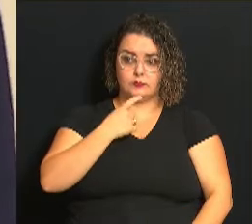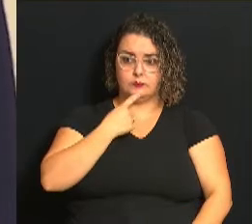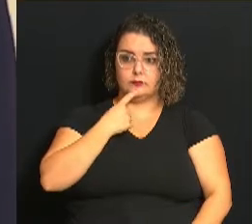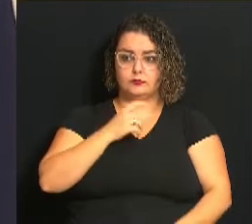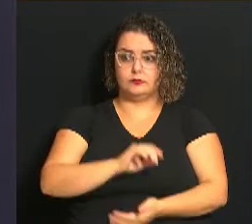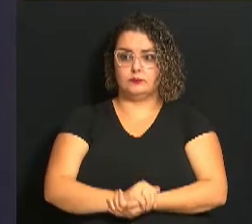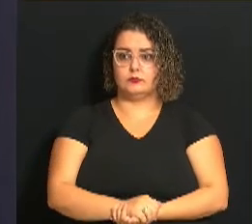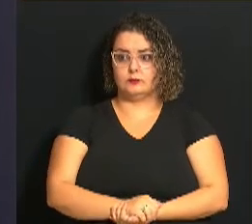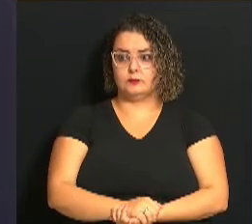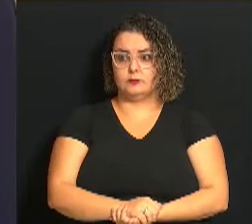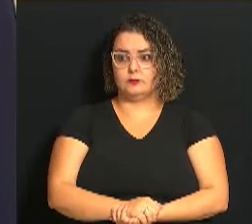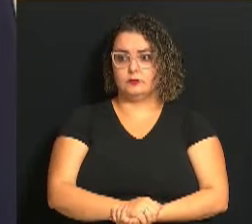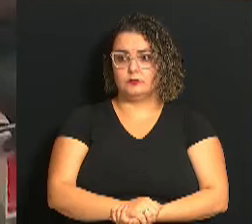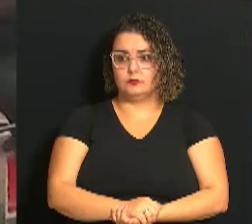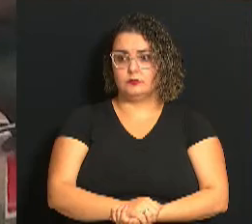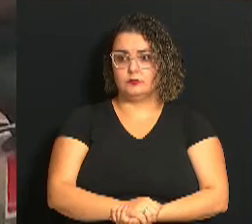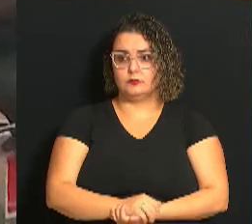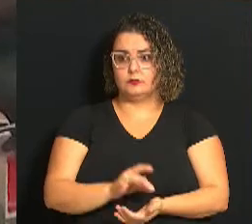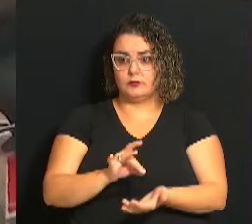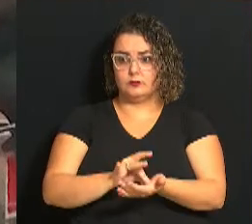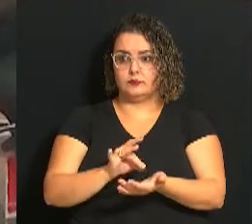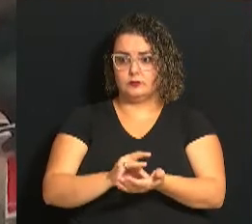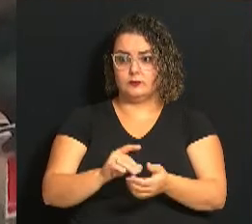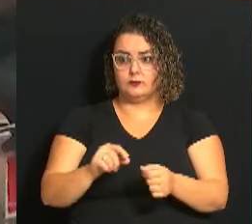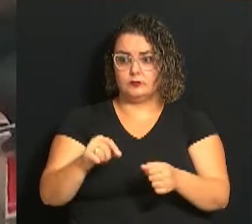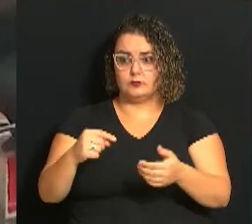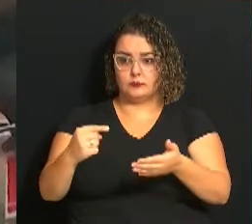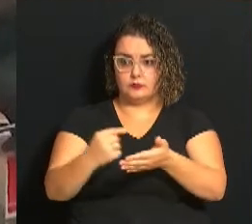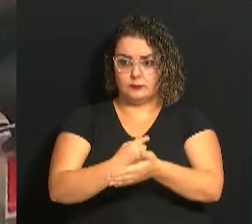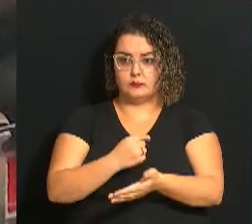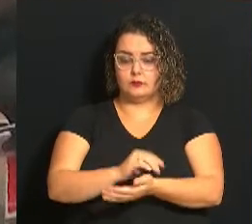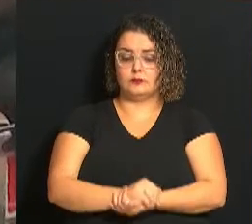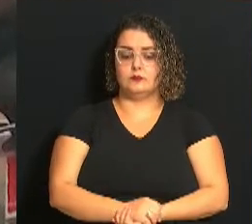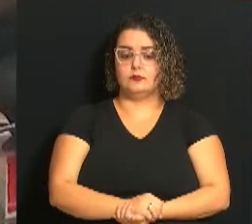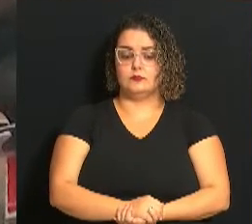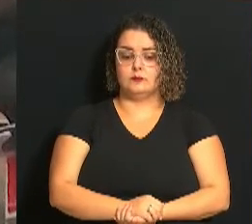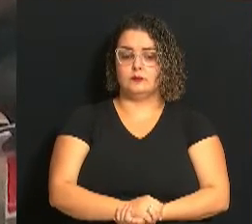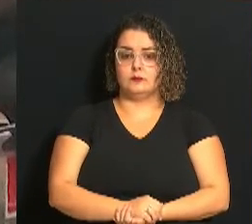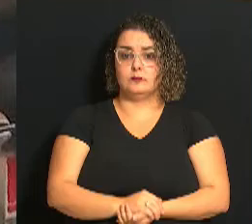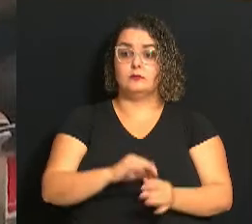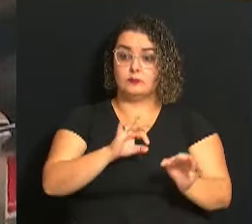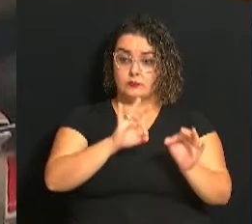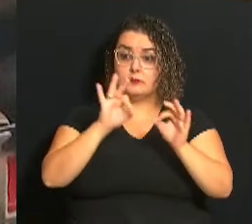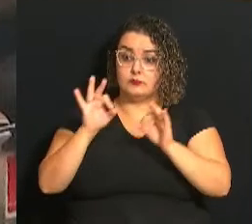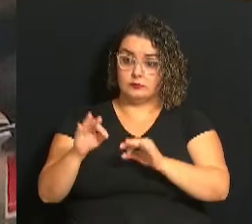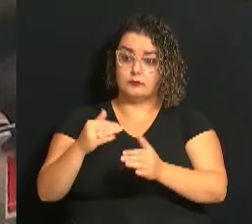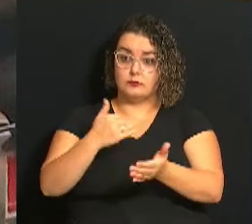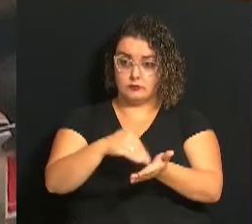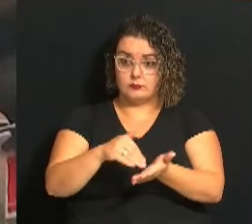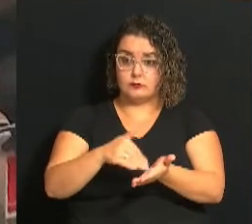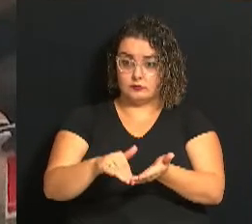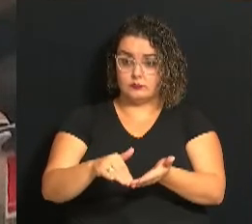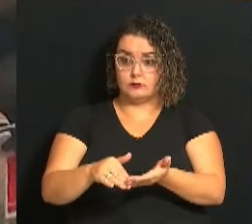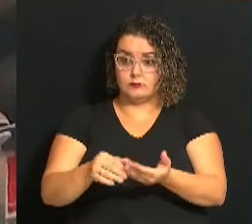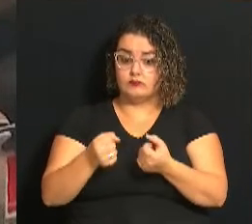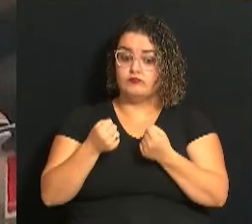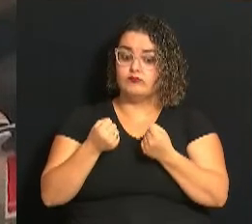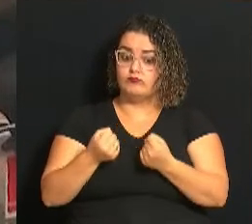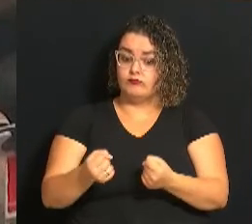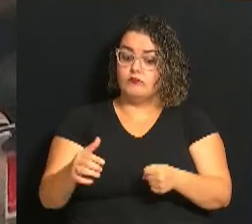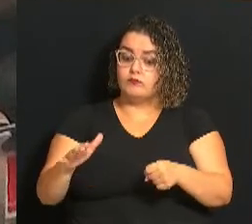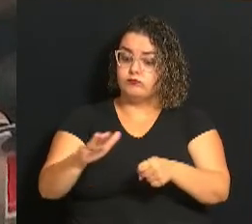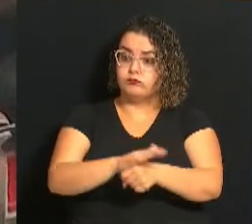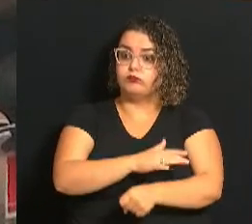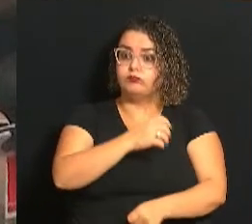Na verdade, o meu questionamento é exatamente porque a gente tem acompanhado e a gente sabe que a secretaria hoje está sobrecarregada,